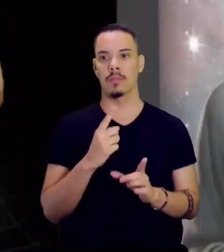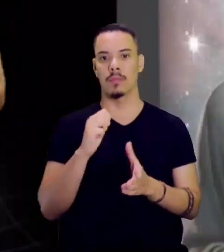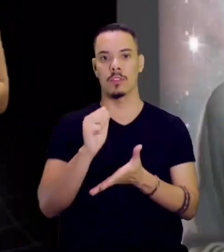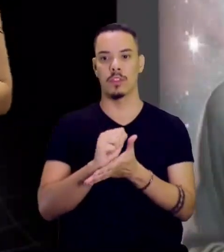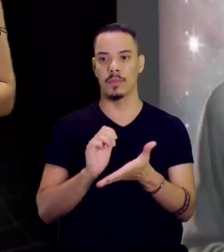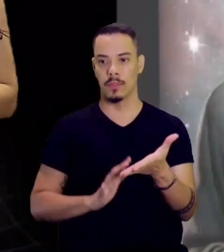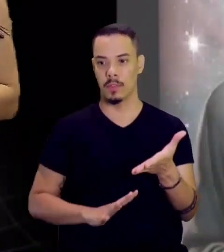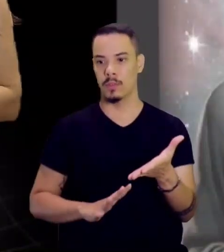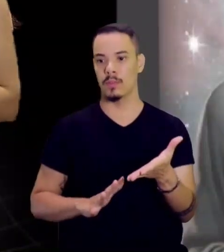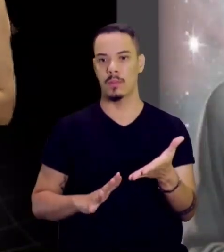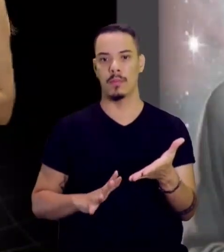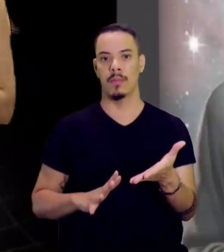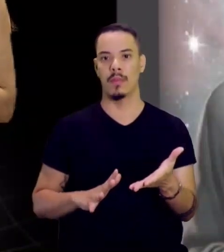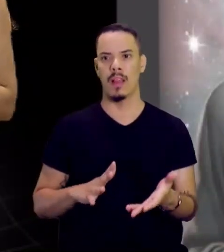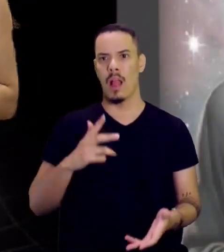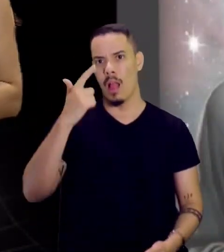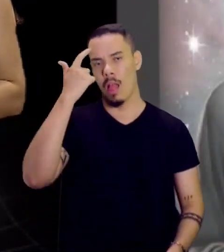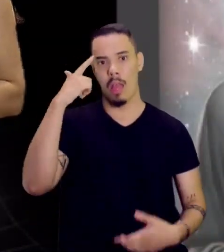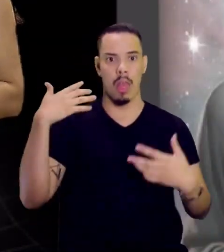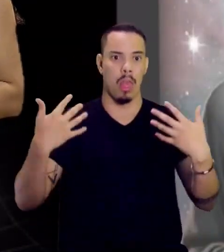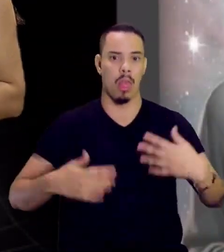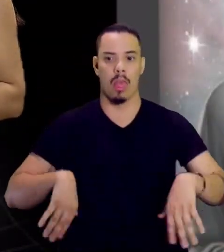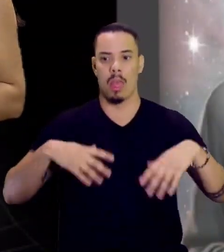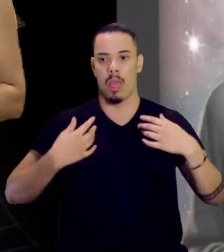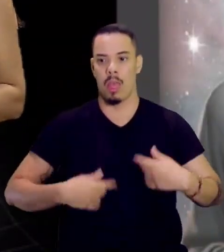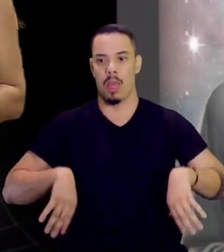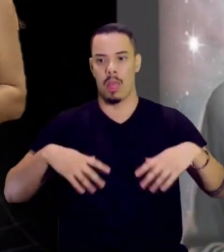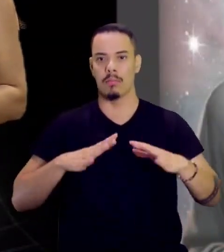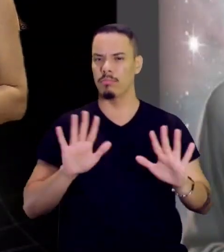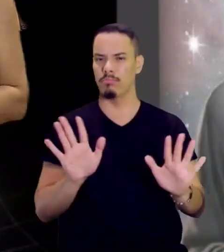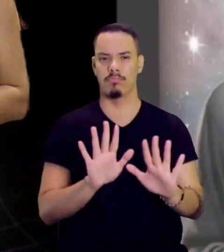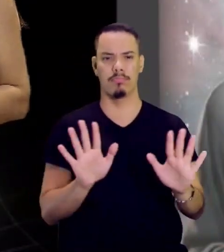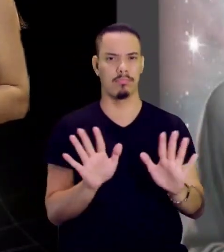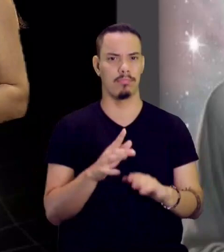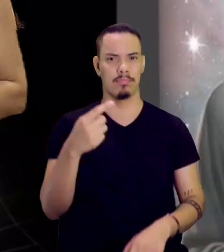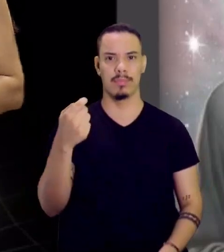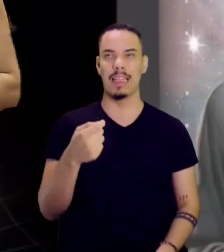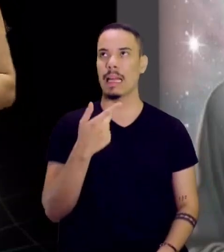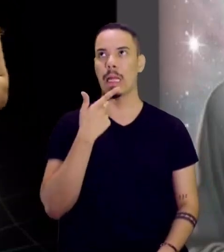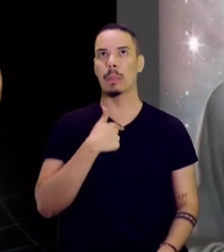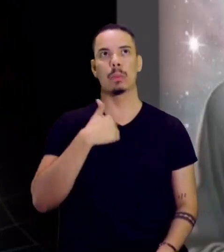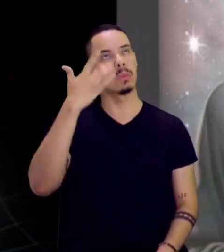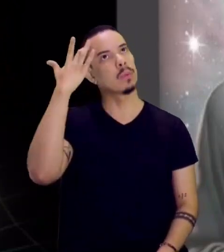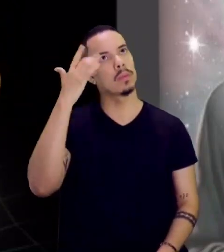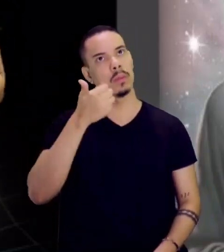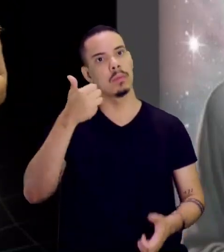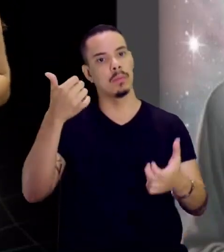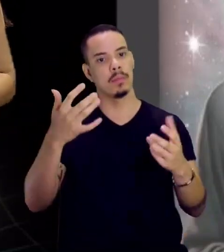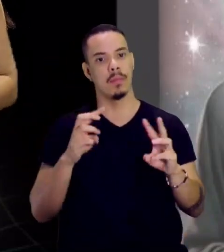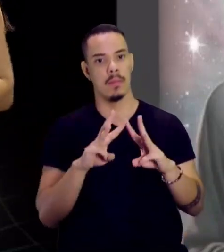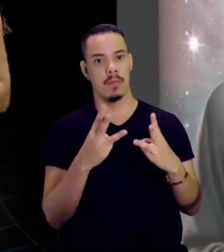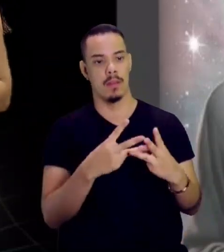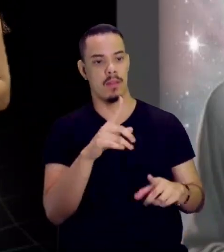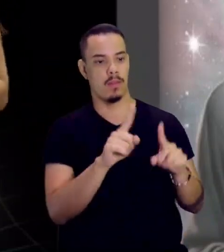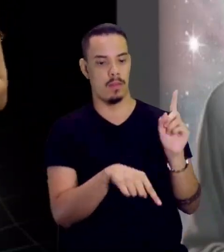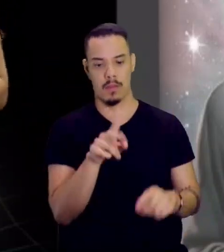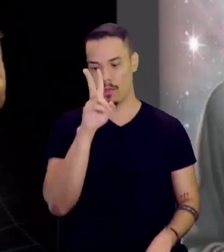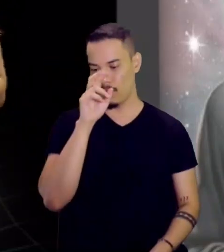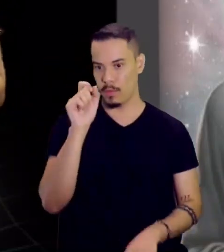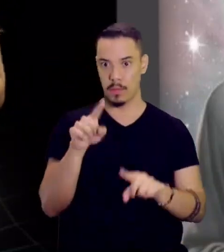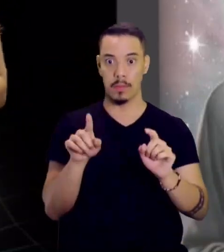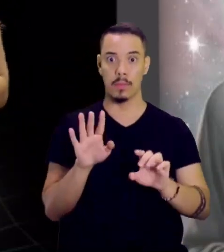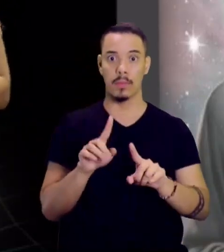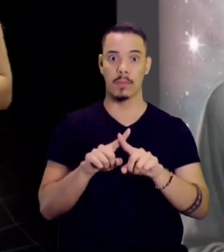aqui, enquanto um exercício desse fica desesperado. Não, nunca vi falar de força variável, nem de massa variável. Só